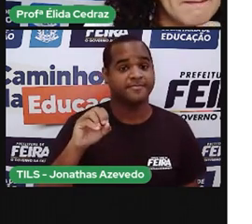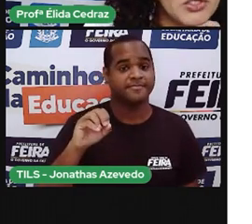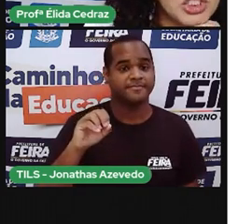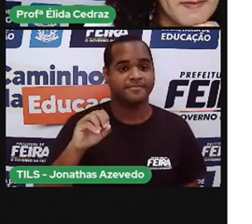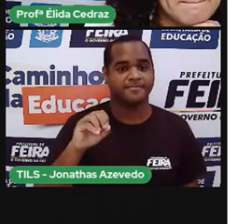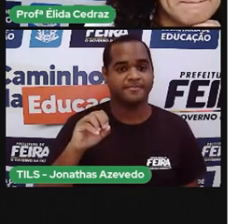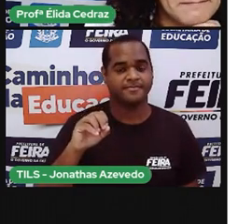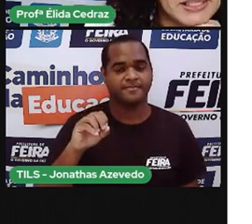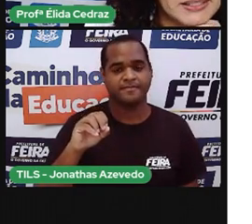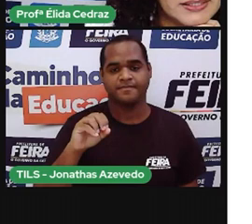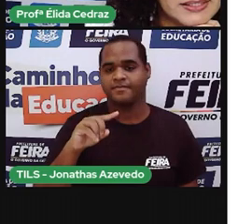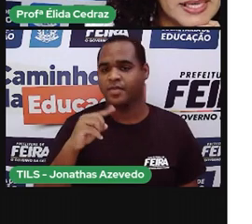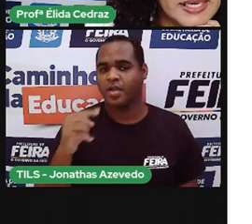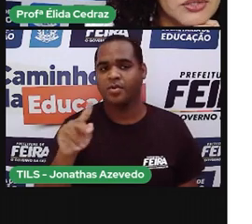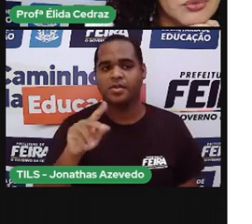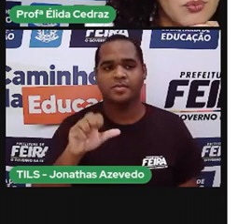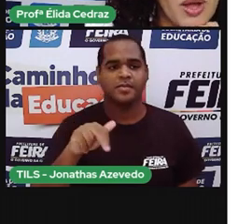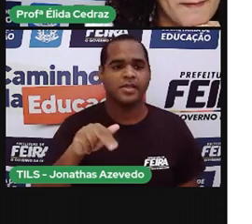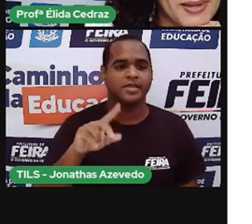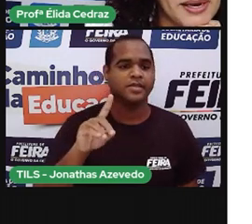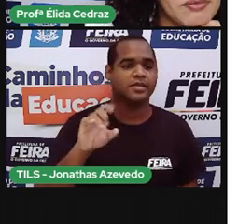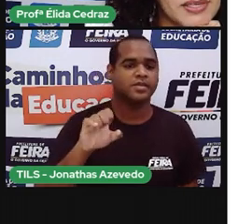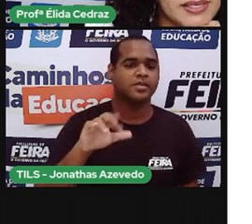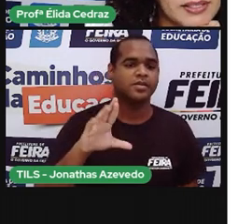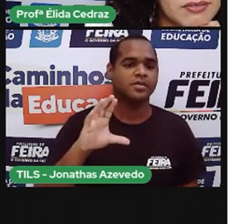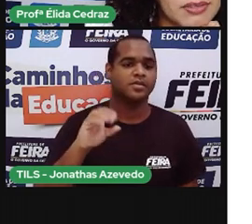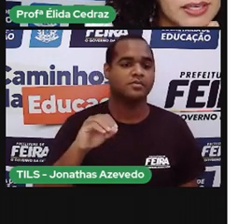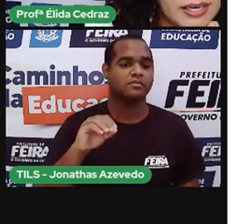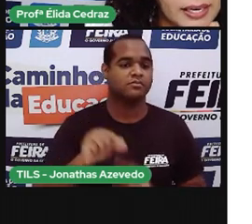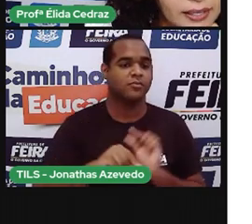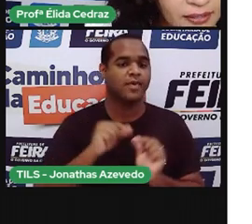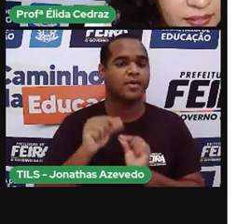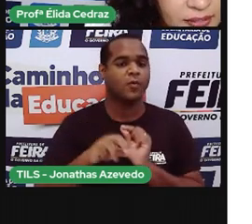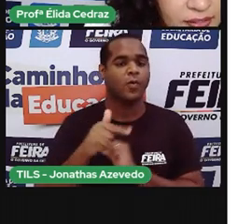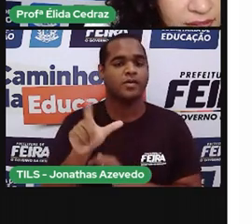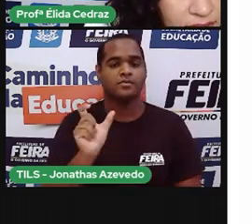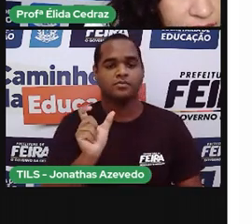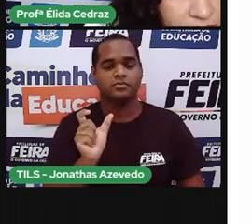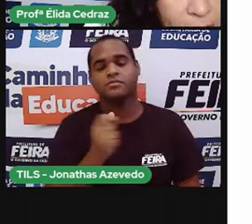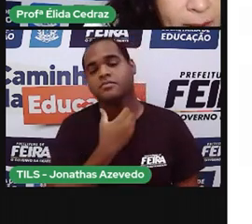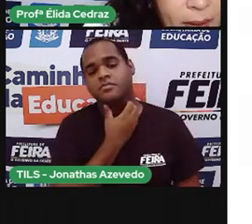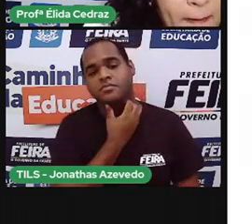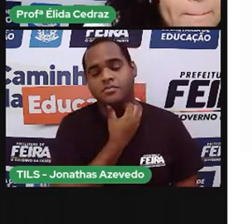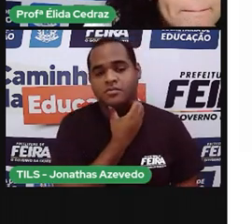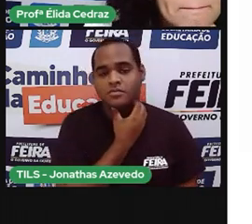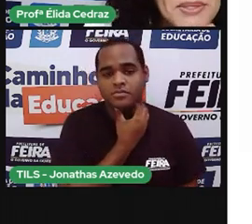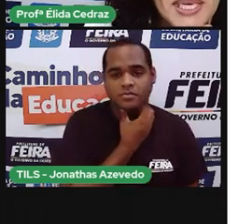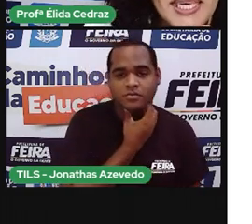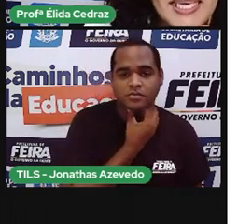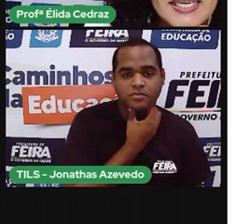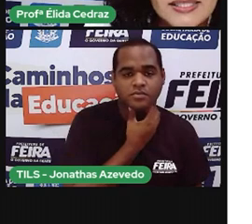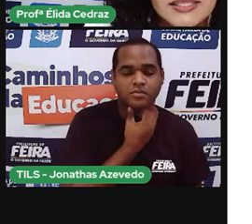Isso. E depois de pandeiro, qual palavrinha que virá?